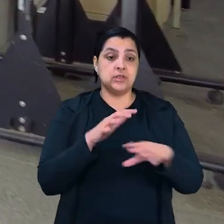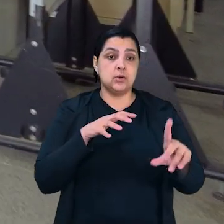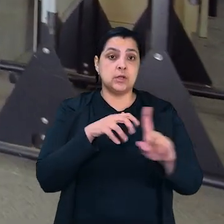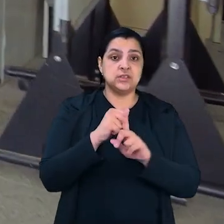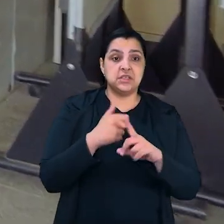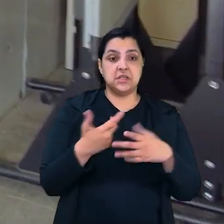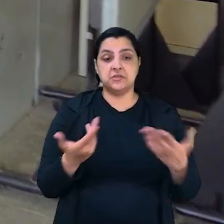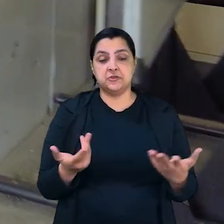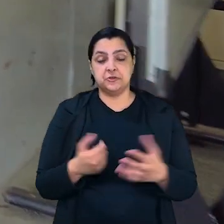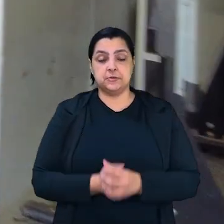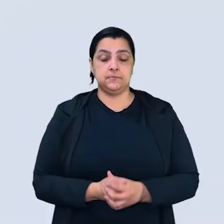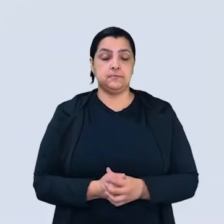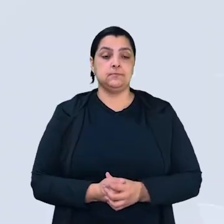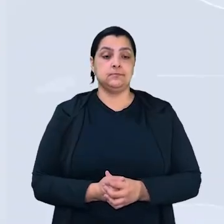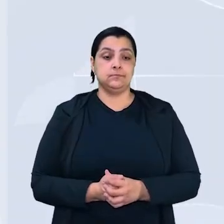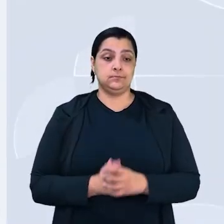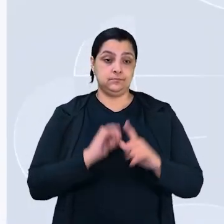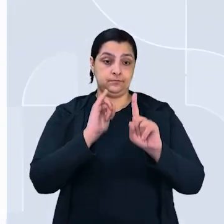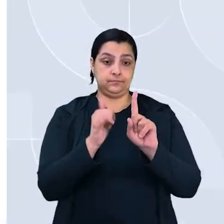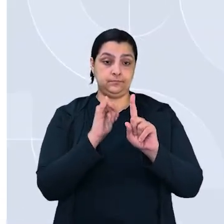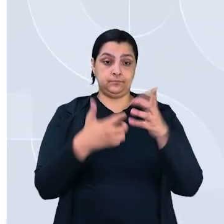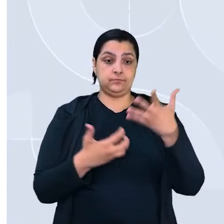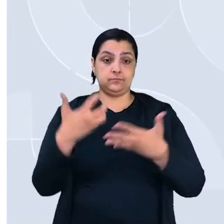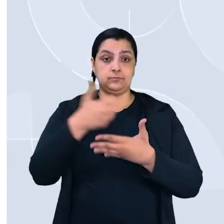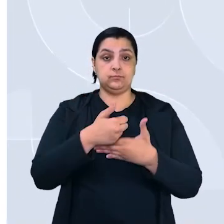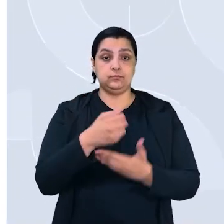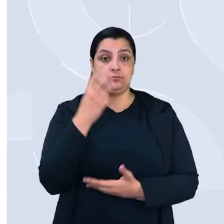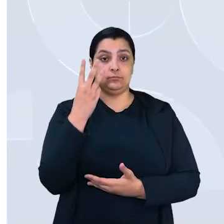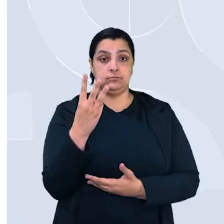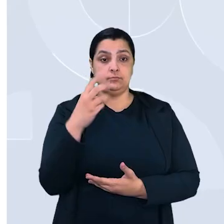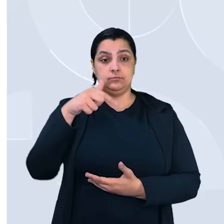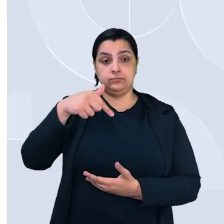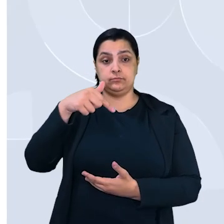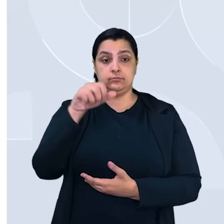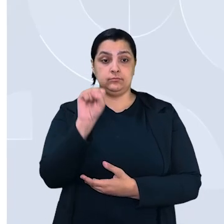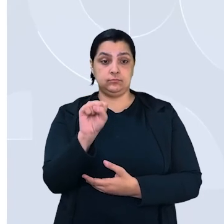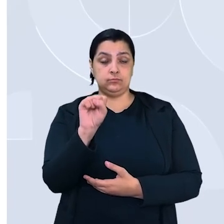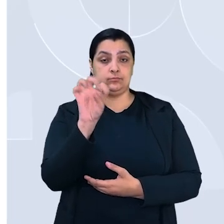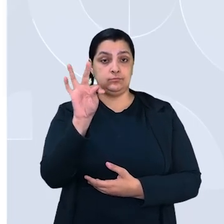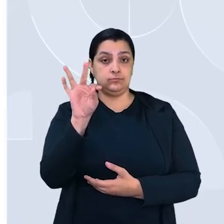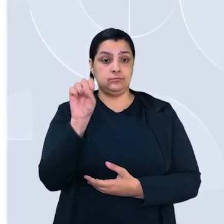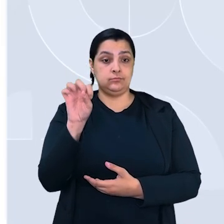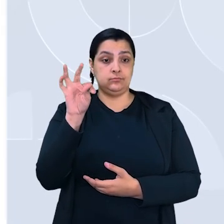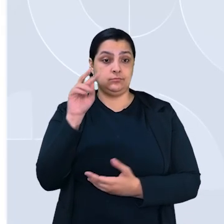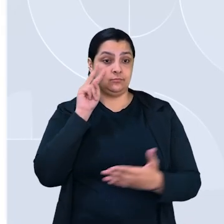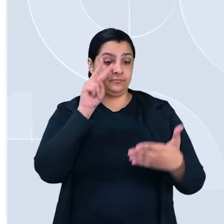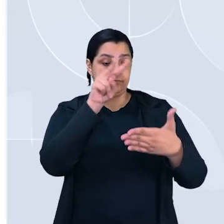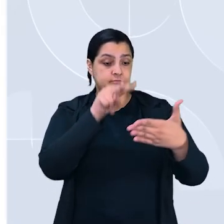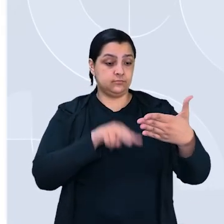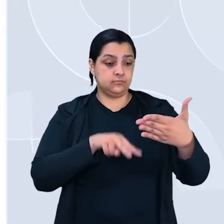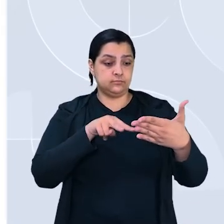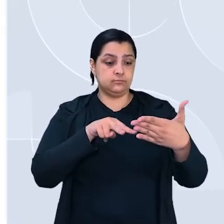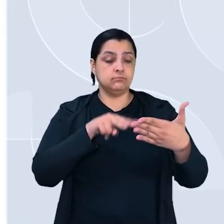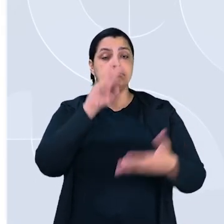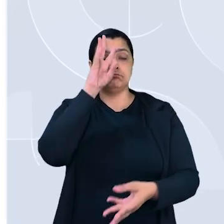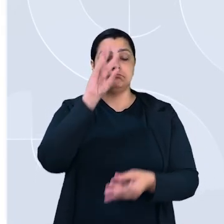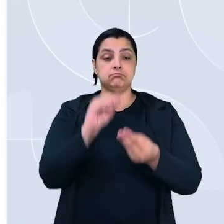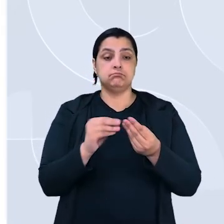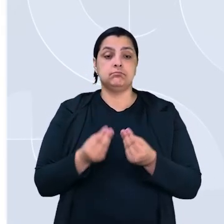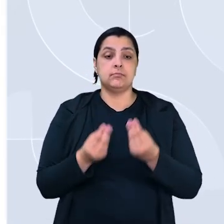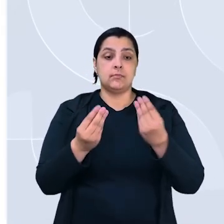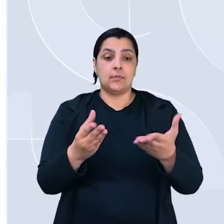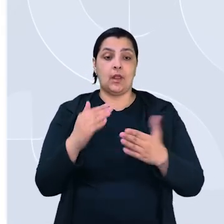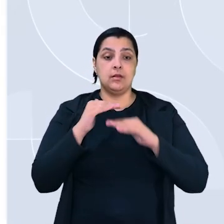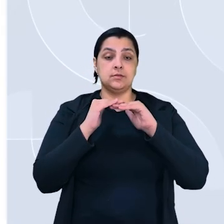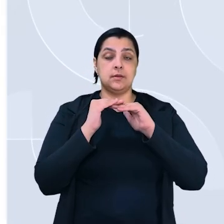do auxílio-acidente. Segundo a relatora, a súmula 378 do TST prevê que são